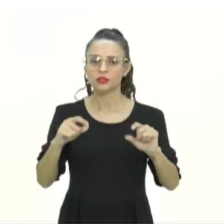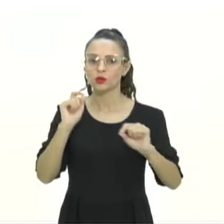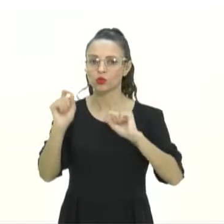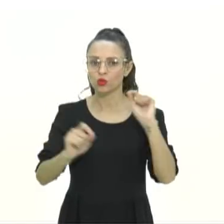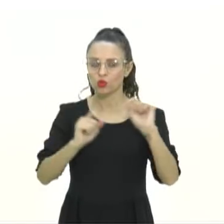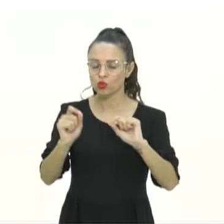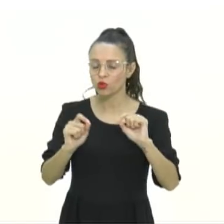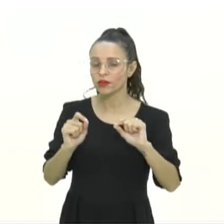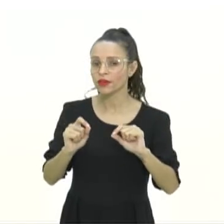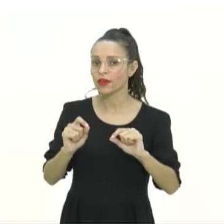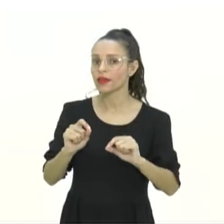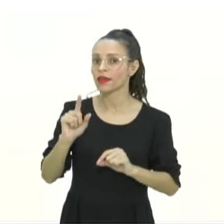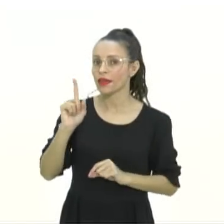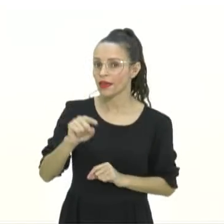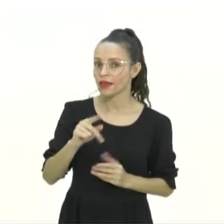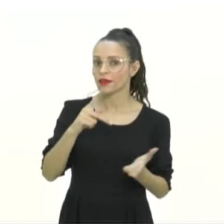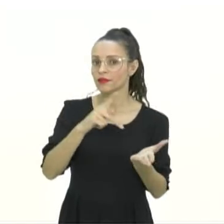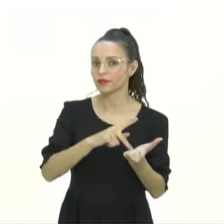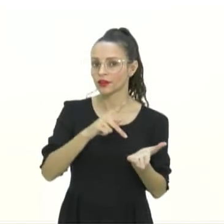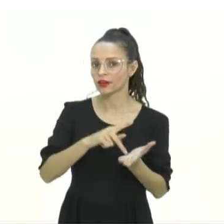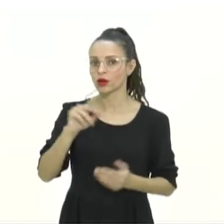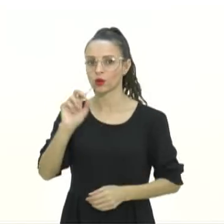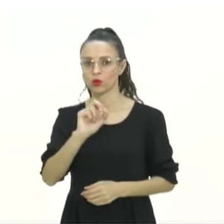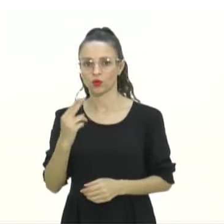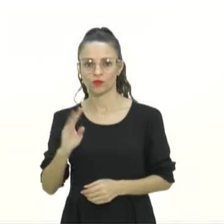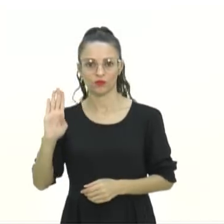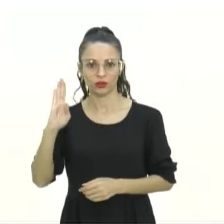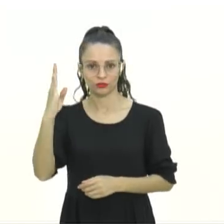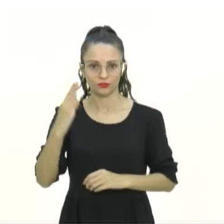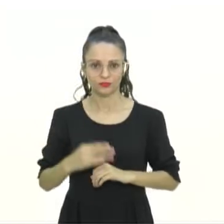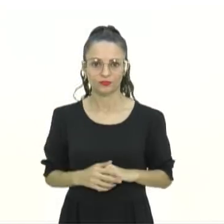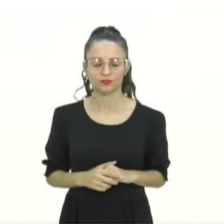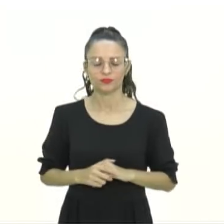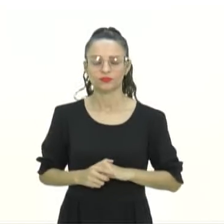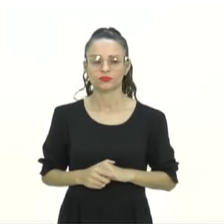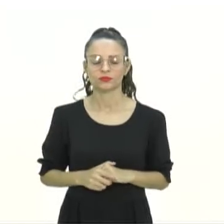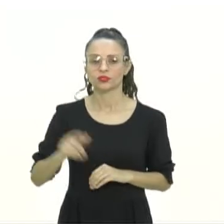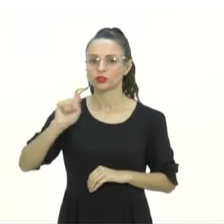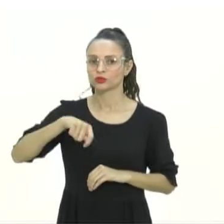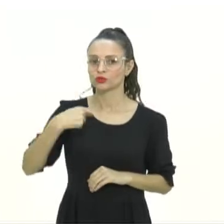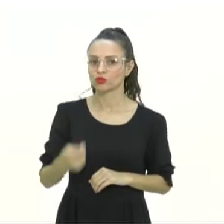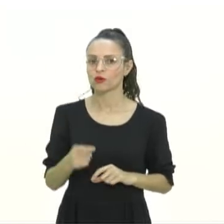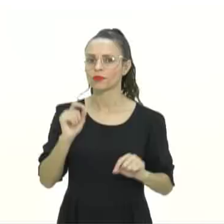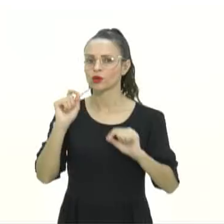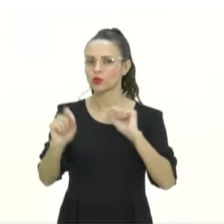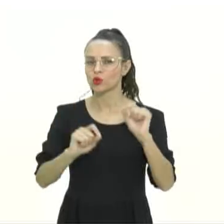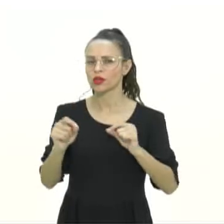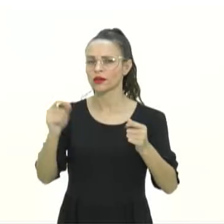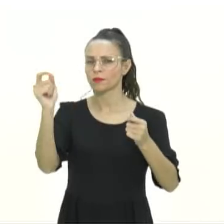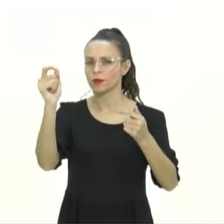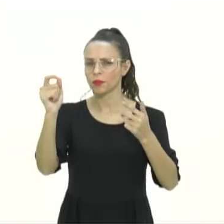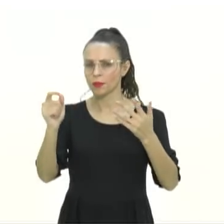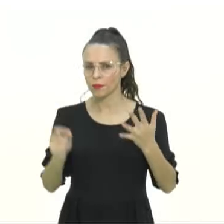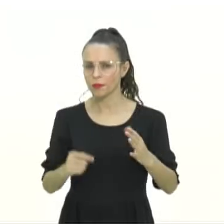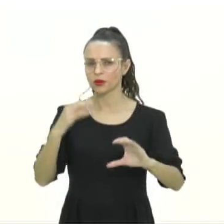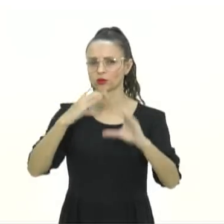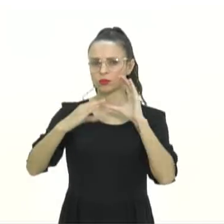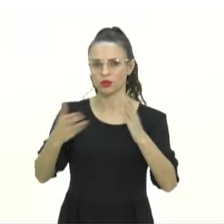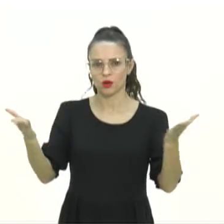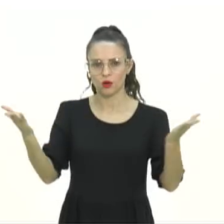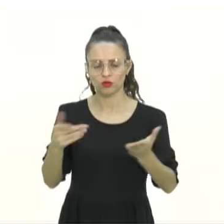se essas afirmações são verdadeiras ou falsas. Sobre as formas de comunicação na